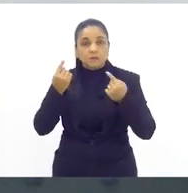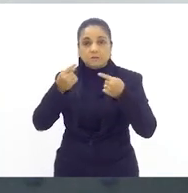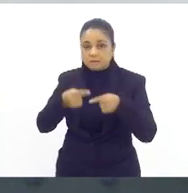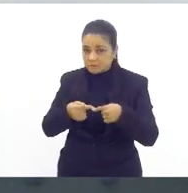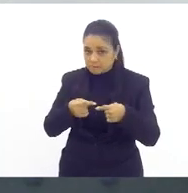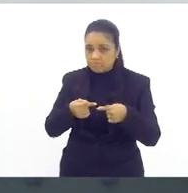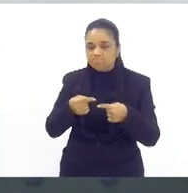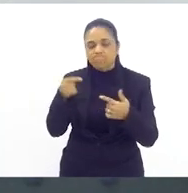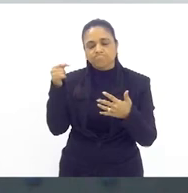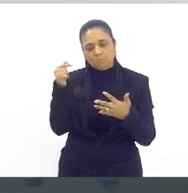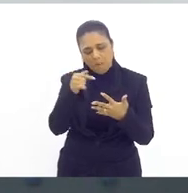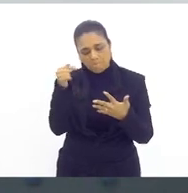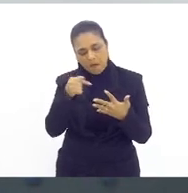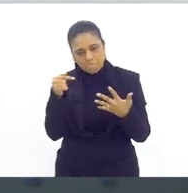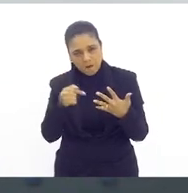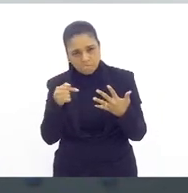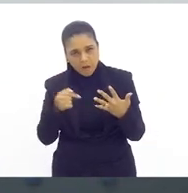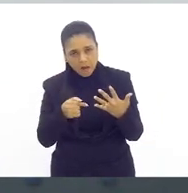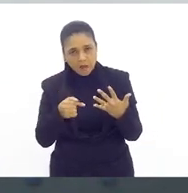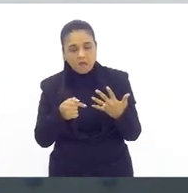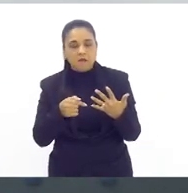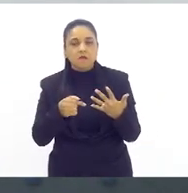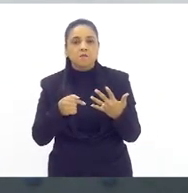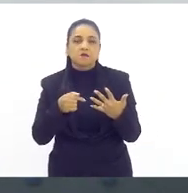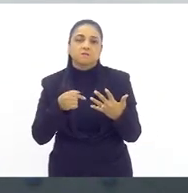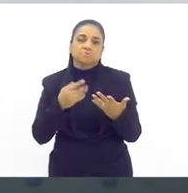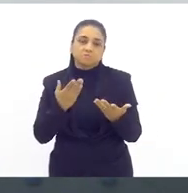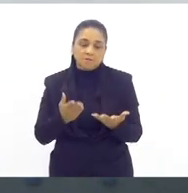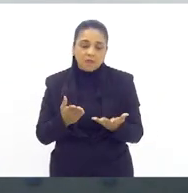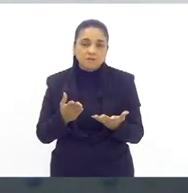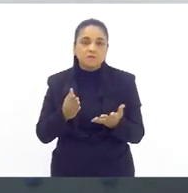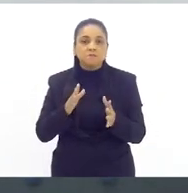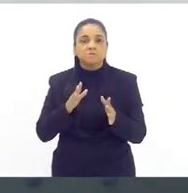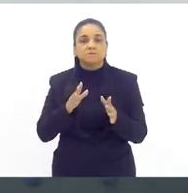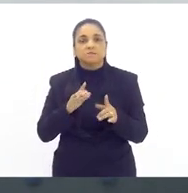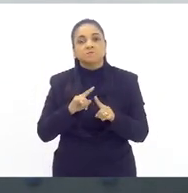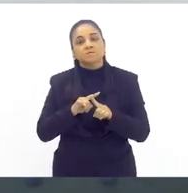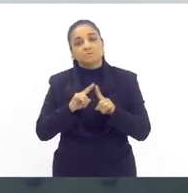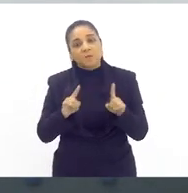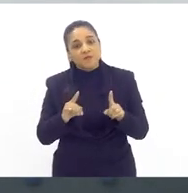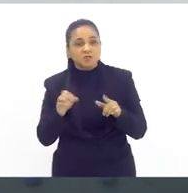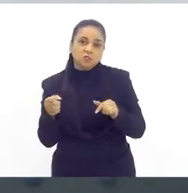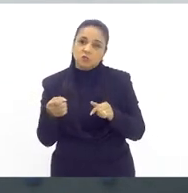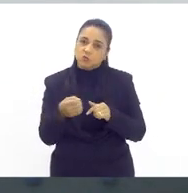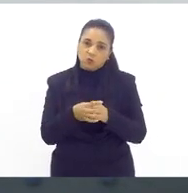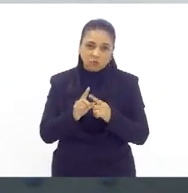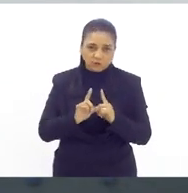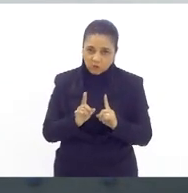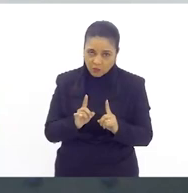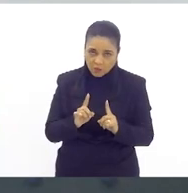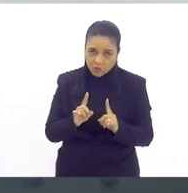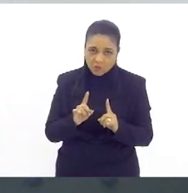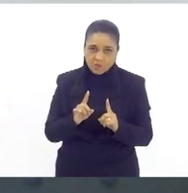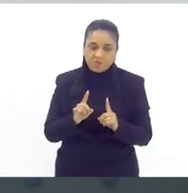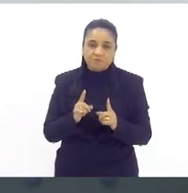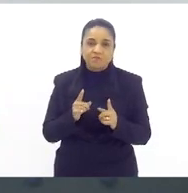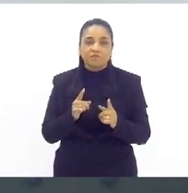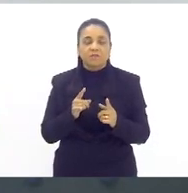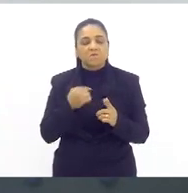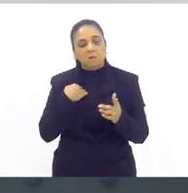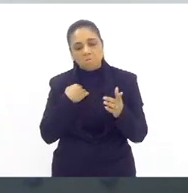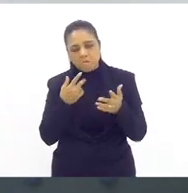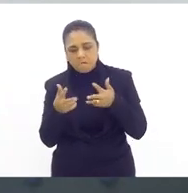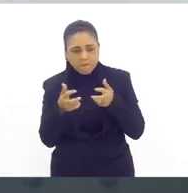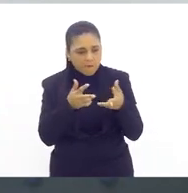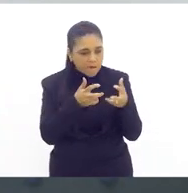muitos que estão sendo colocados e inegavelmente mas não são totalmente novos como a gente sempre consegue verificar